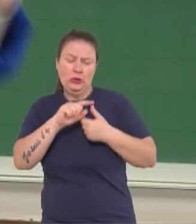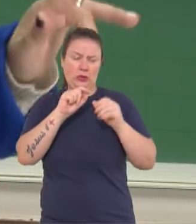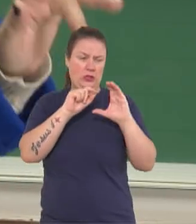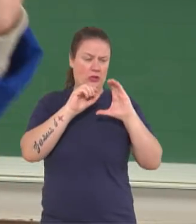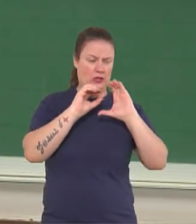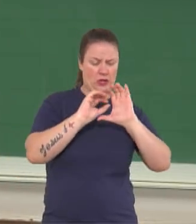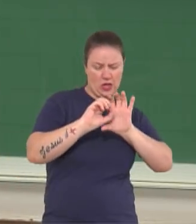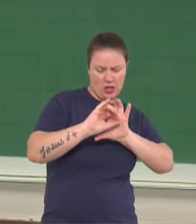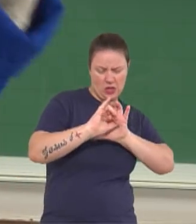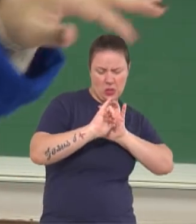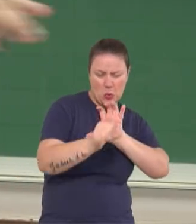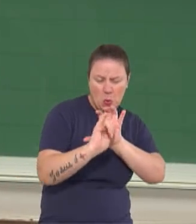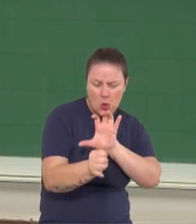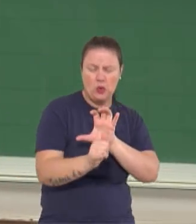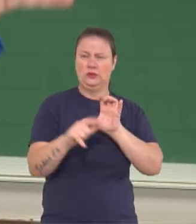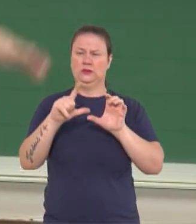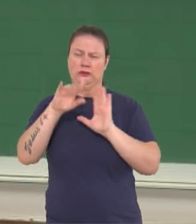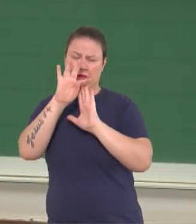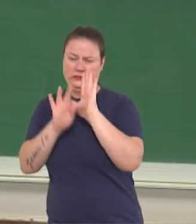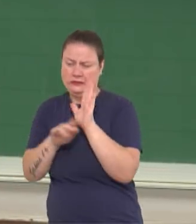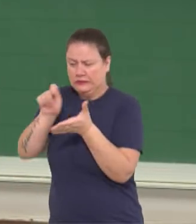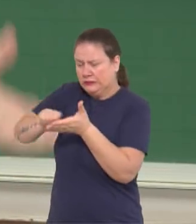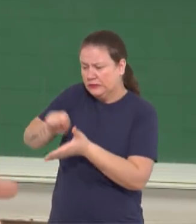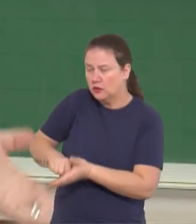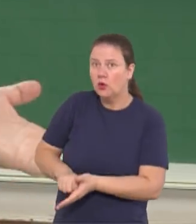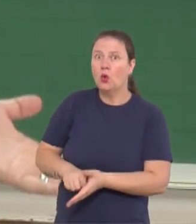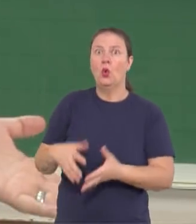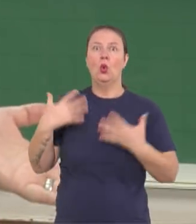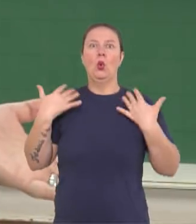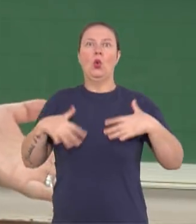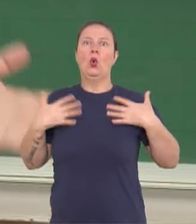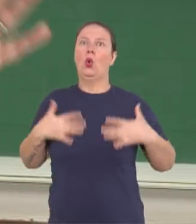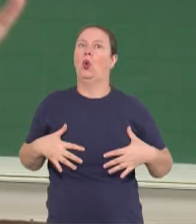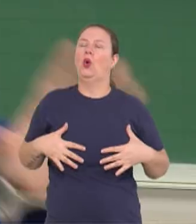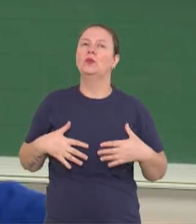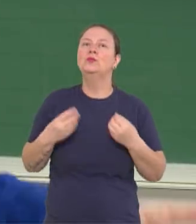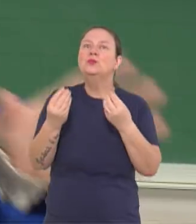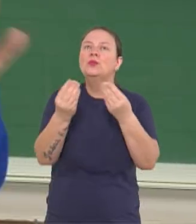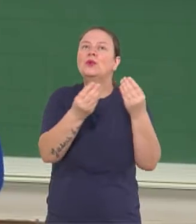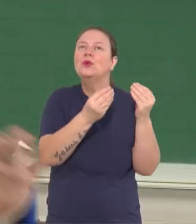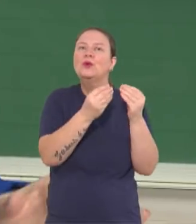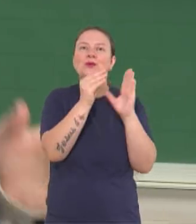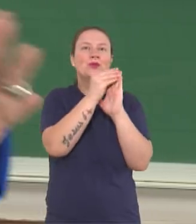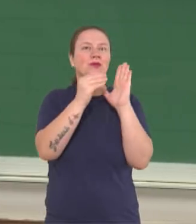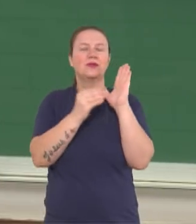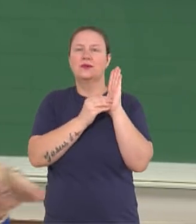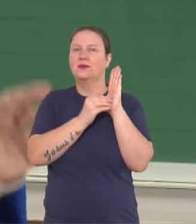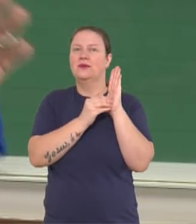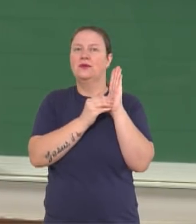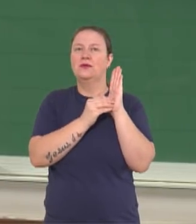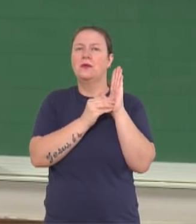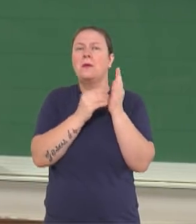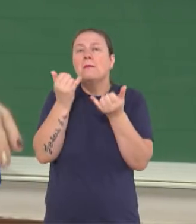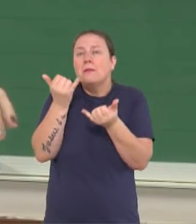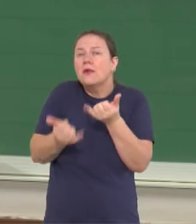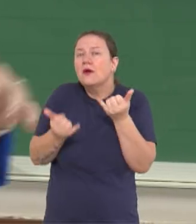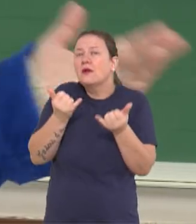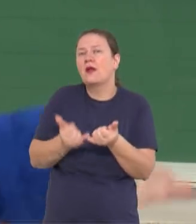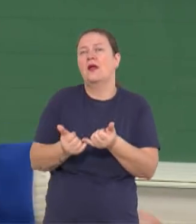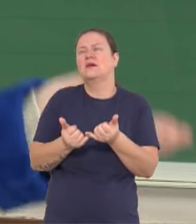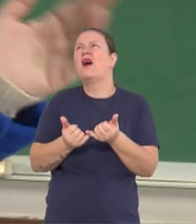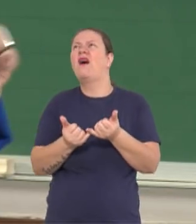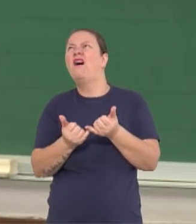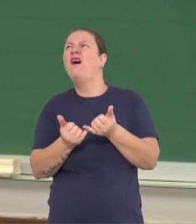tem notícia, texto dissertativo, texto descritivo, agora texto informativo. Às vezes dá a impressão que é tudo muito parecido, né?